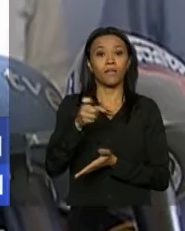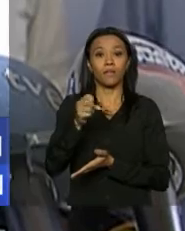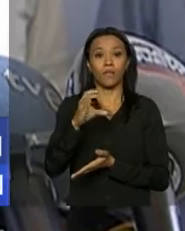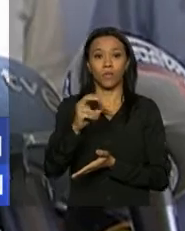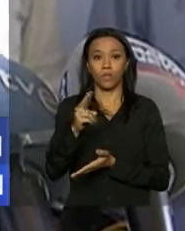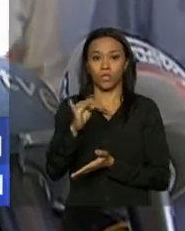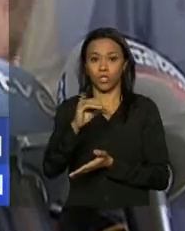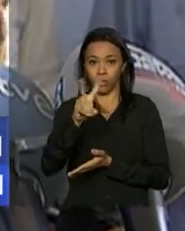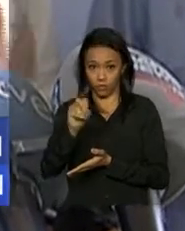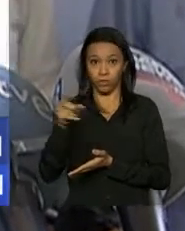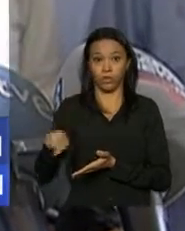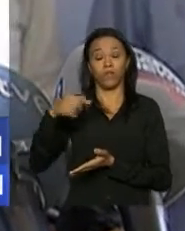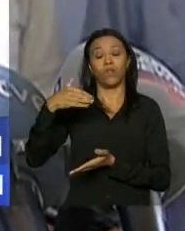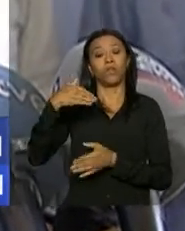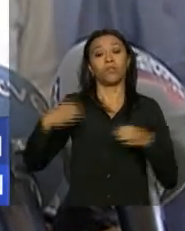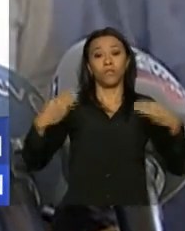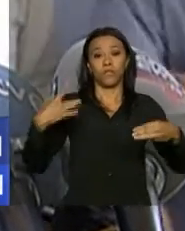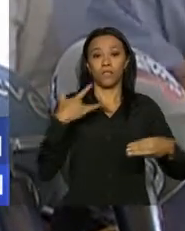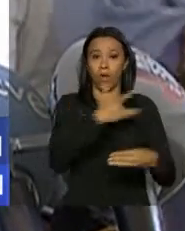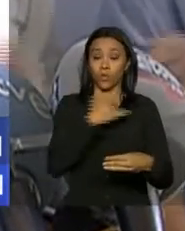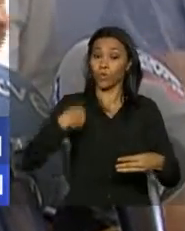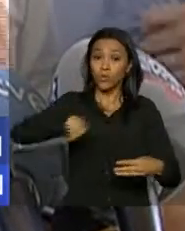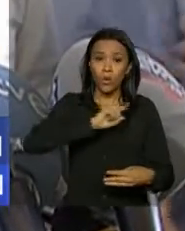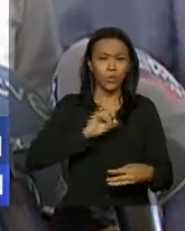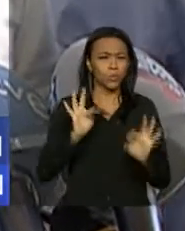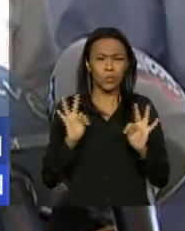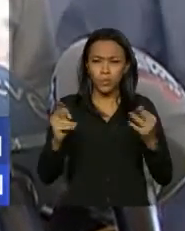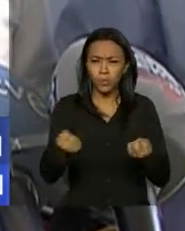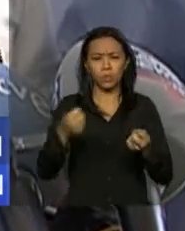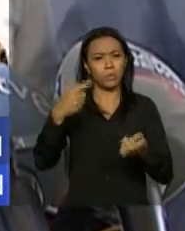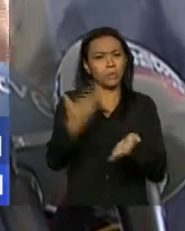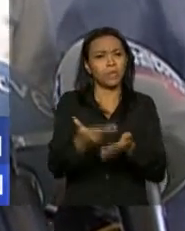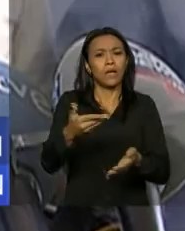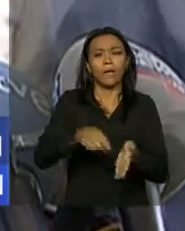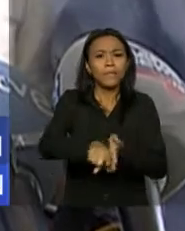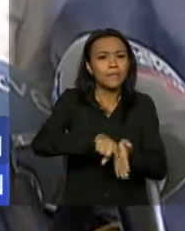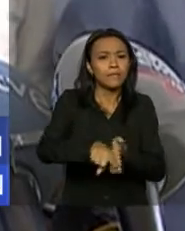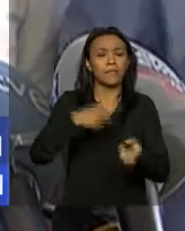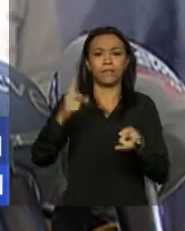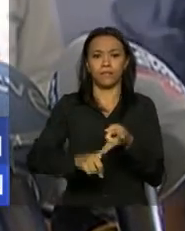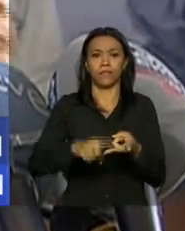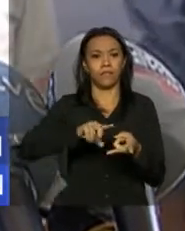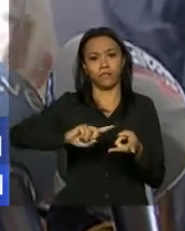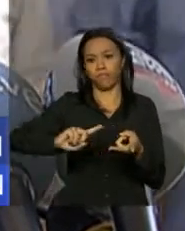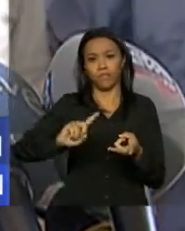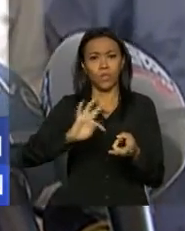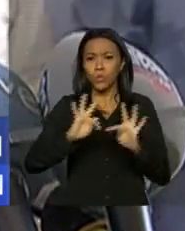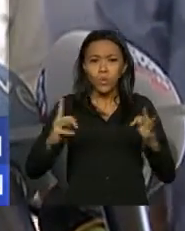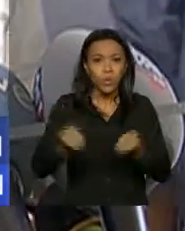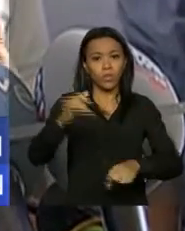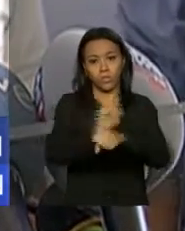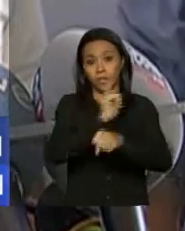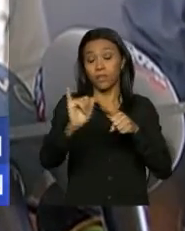Saúde. Nós estamos colocando toda a nossa estrutura de pesquisa, de investigação, todos os